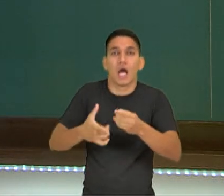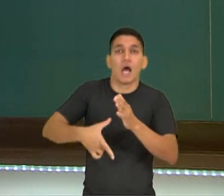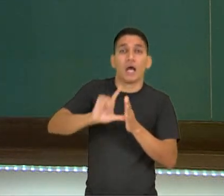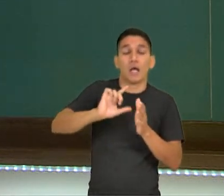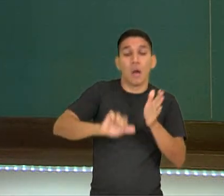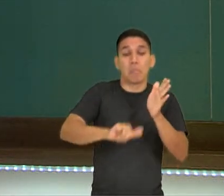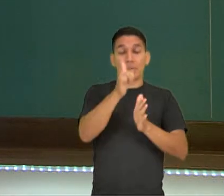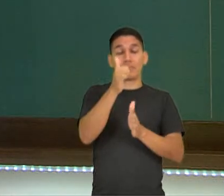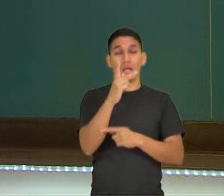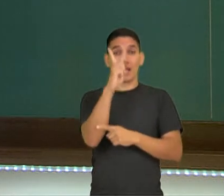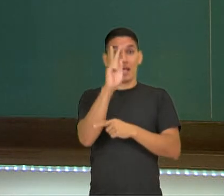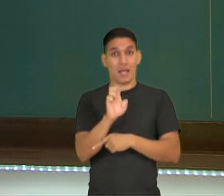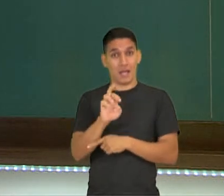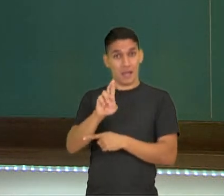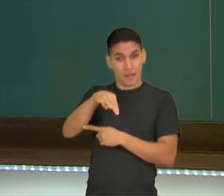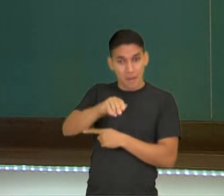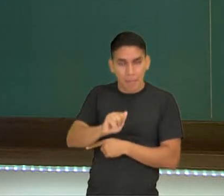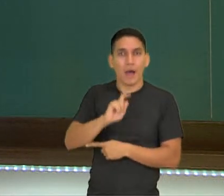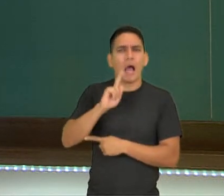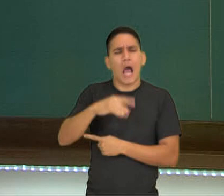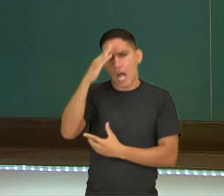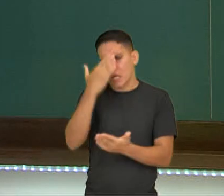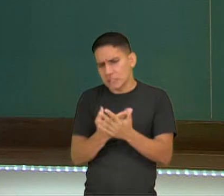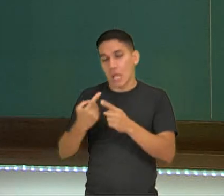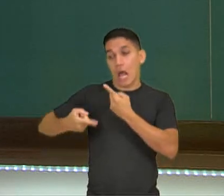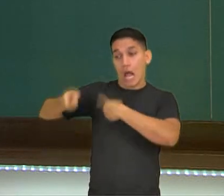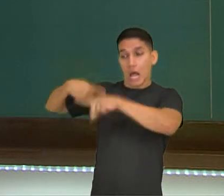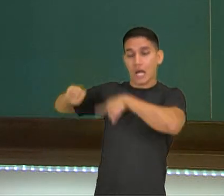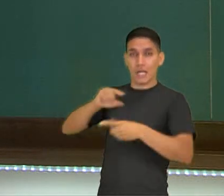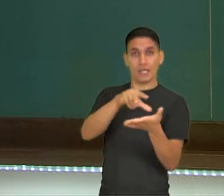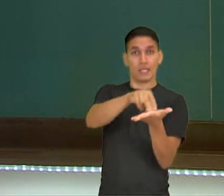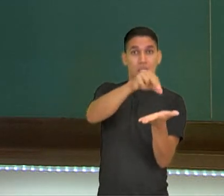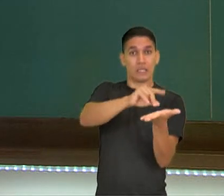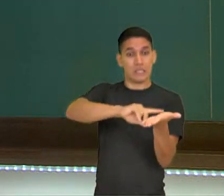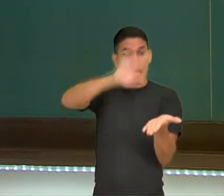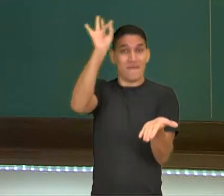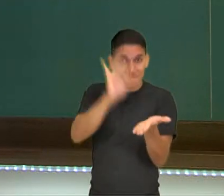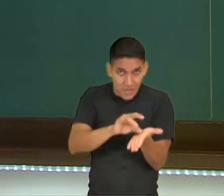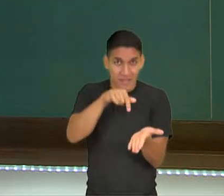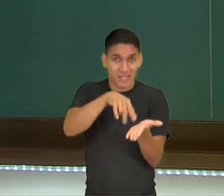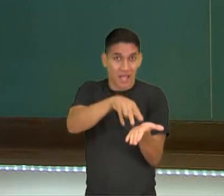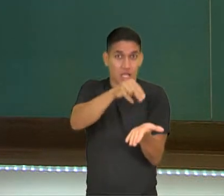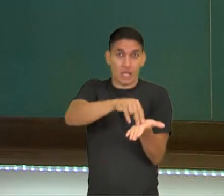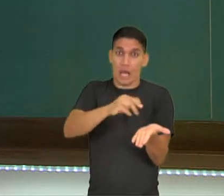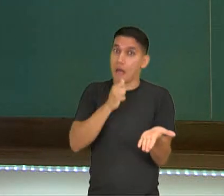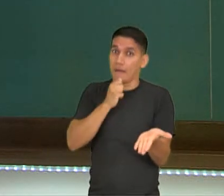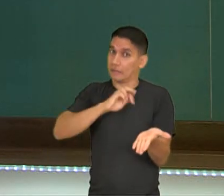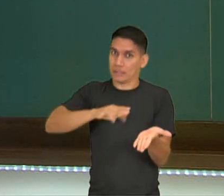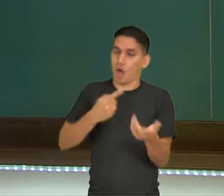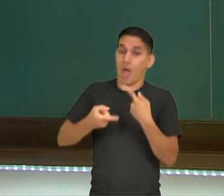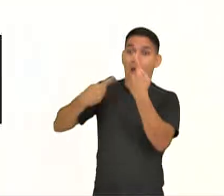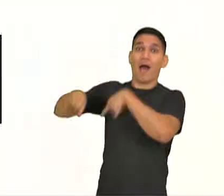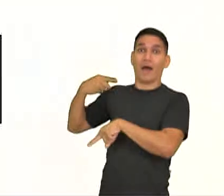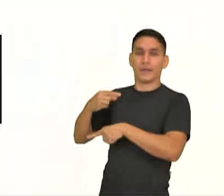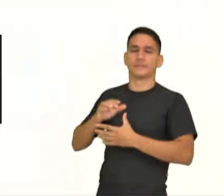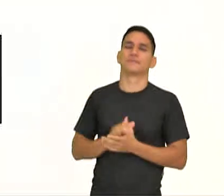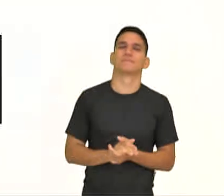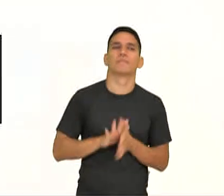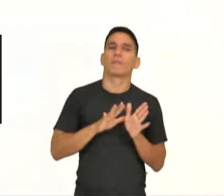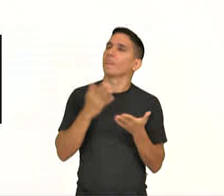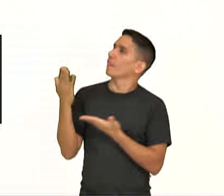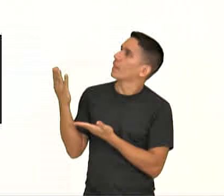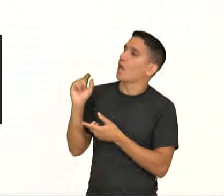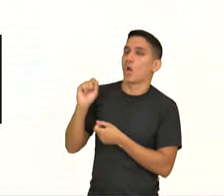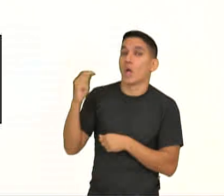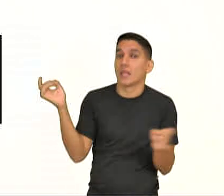até ancestrais dos cuxitas, não eram nem os reais cuxitas que estamos falando. Bom, aí,